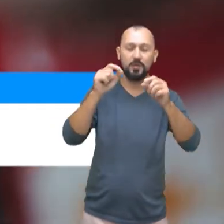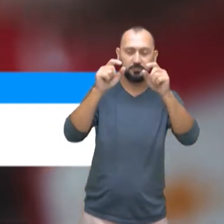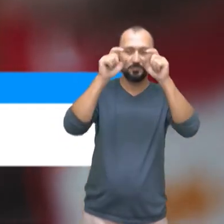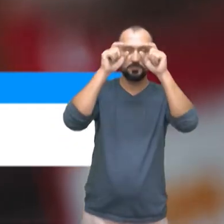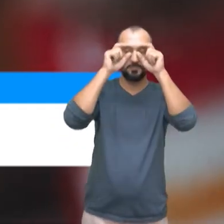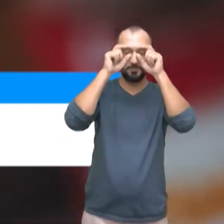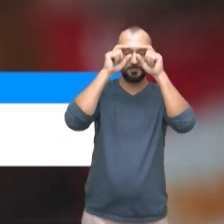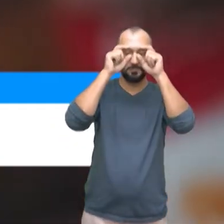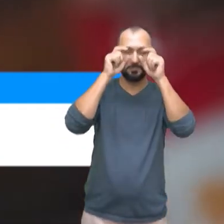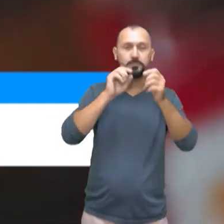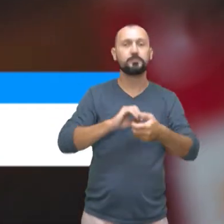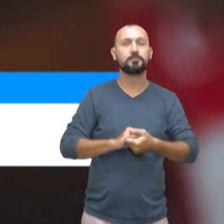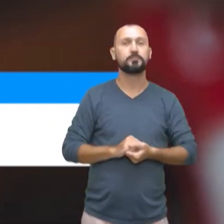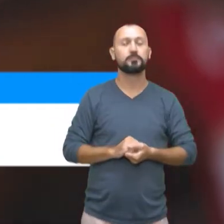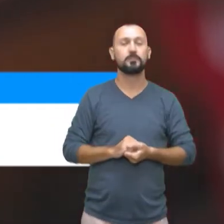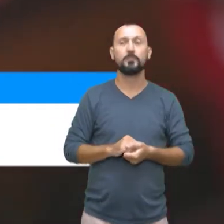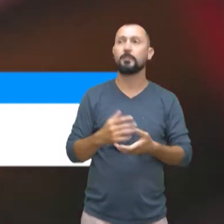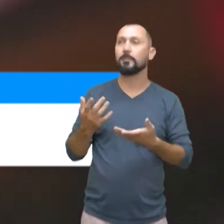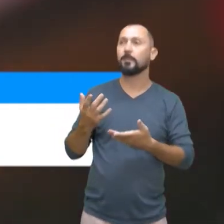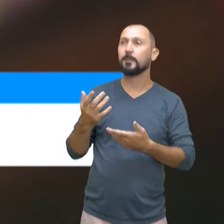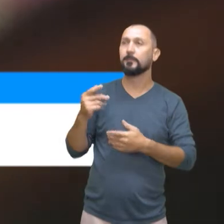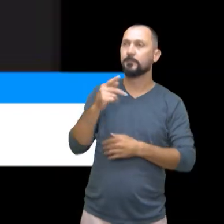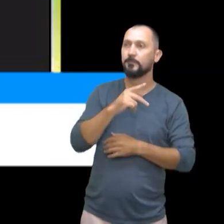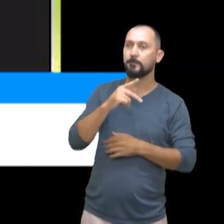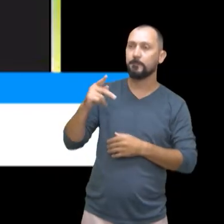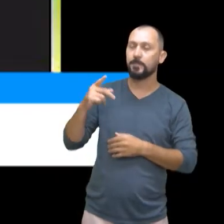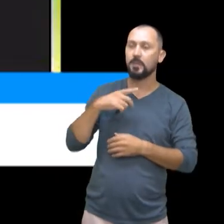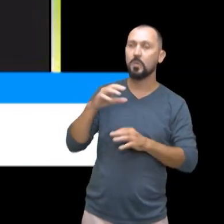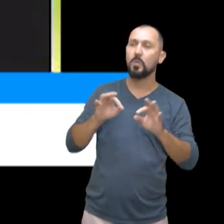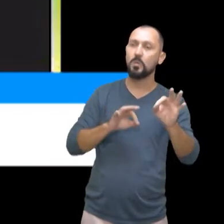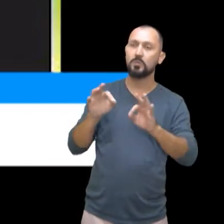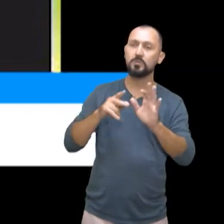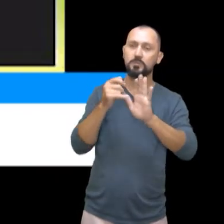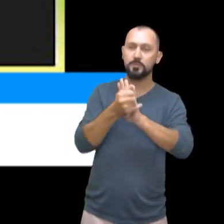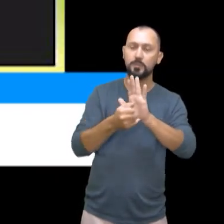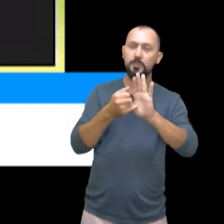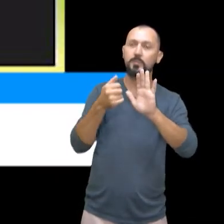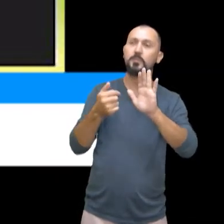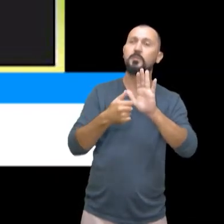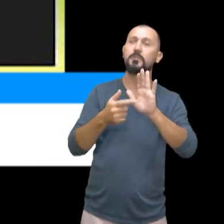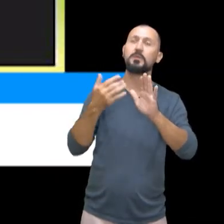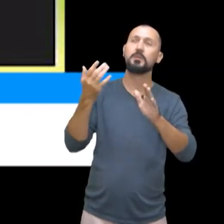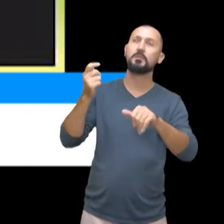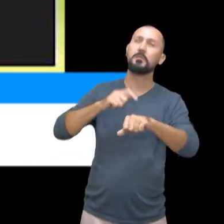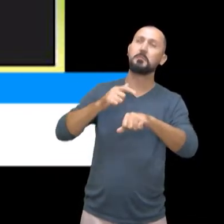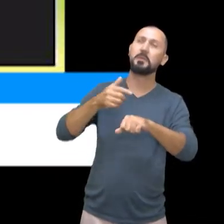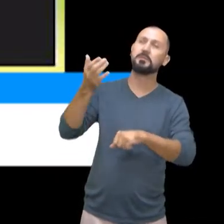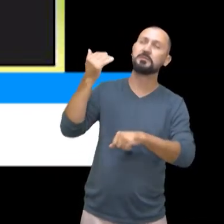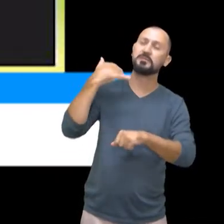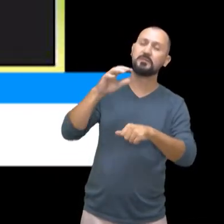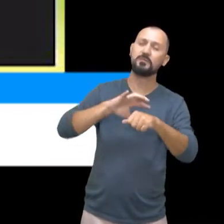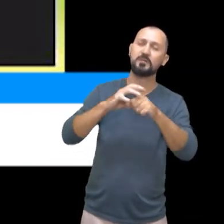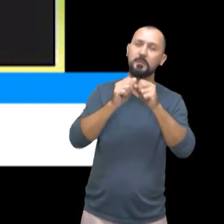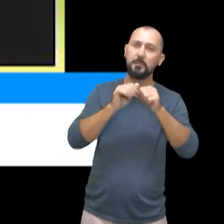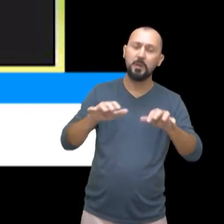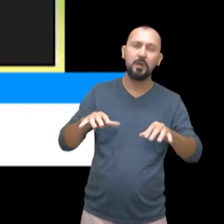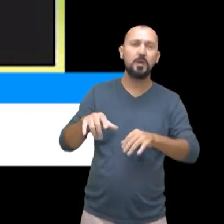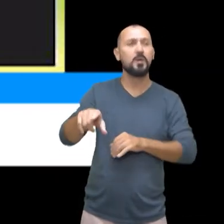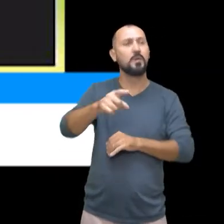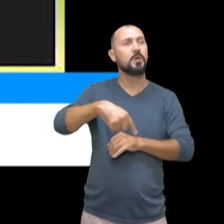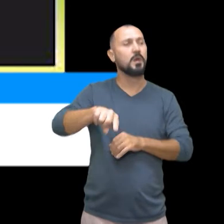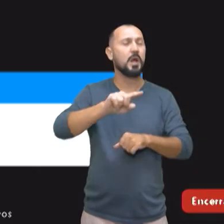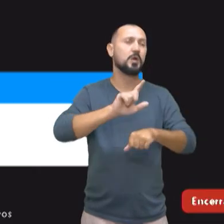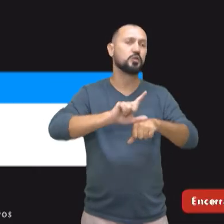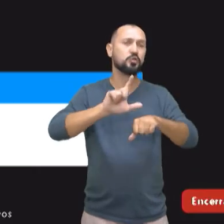problemas refrativos de soluções visuais. Senhor presidente, nós entramos com esse projeto no época que estava no auge da pandemia,